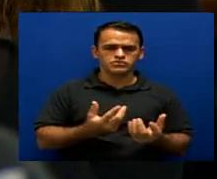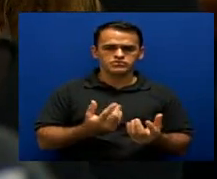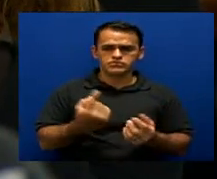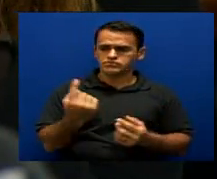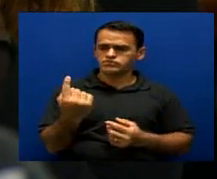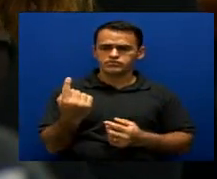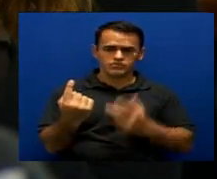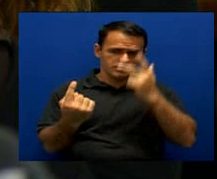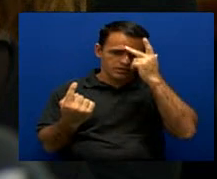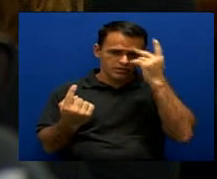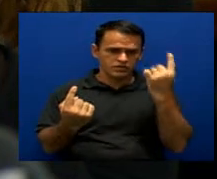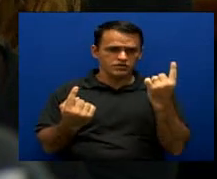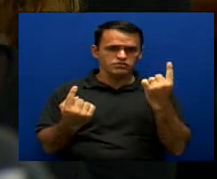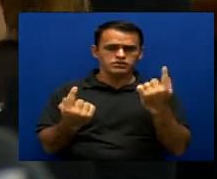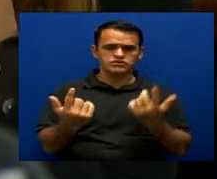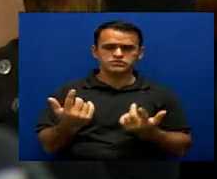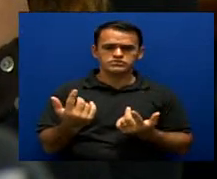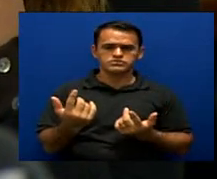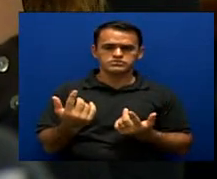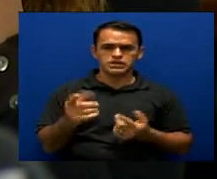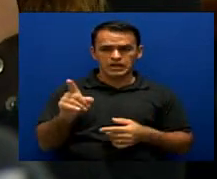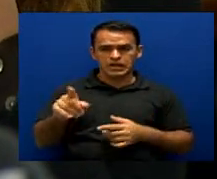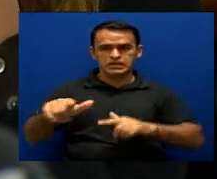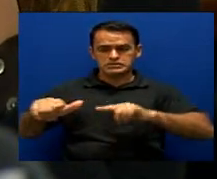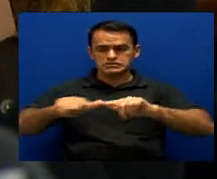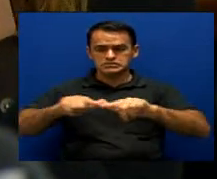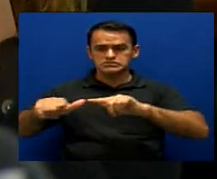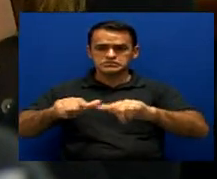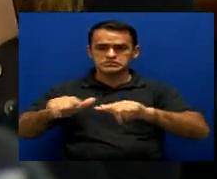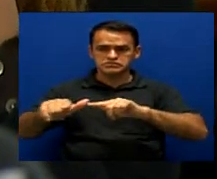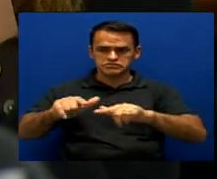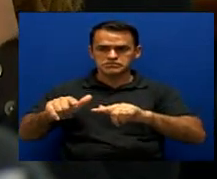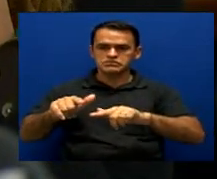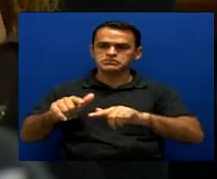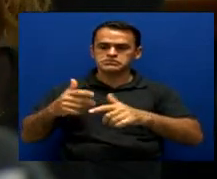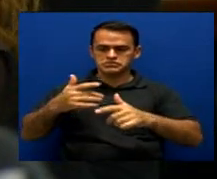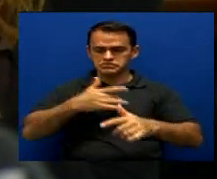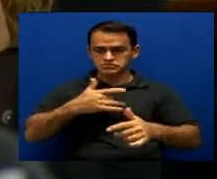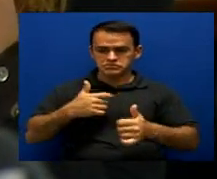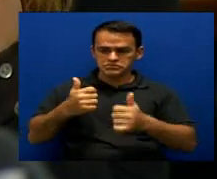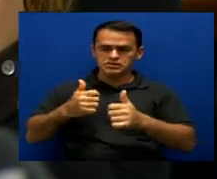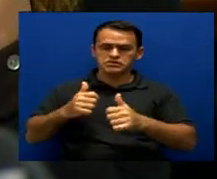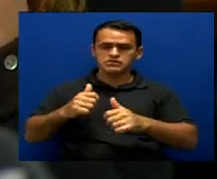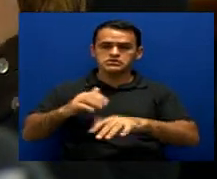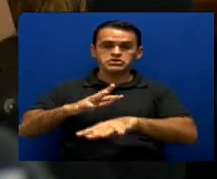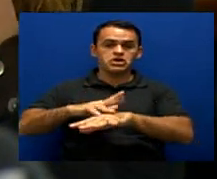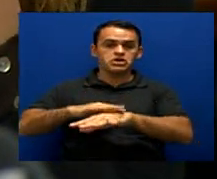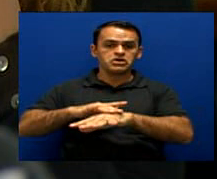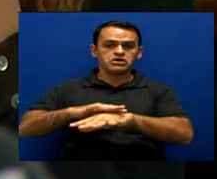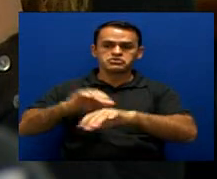que só vai poder trabalhar enquanto tiver saúde a partir do momento que ela não tiver saúde mais ela vai ser tratada no mercado de